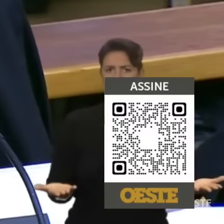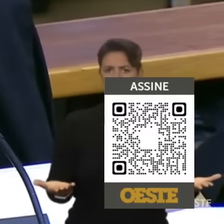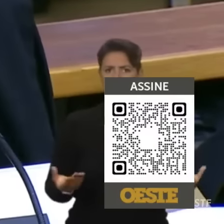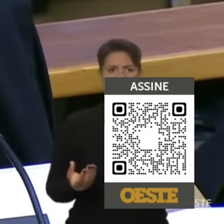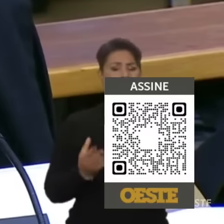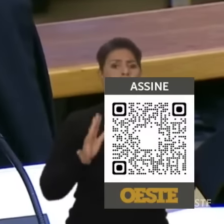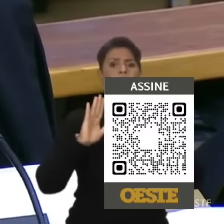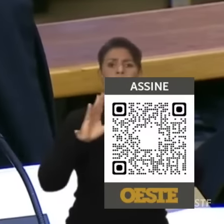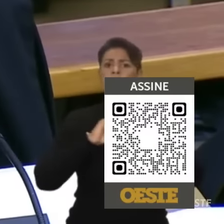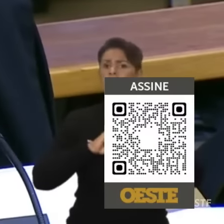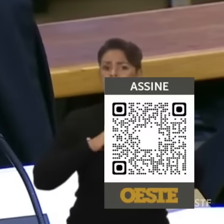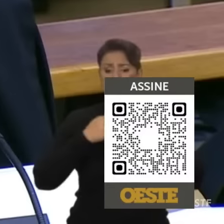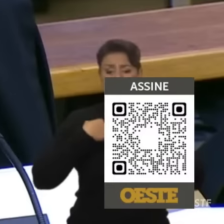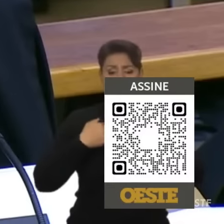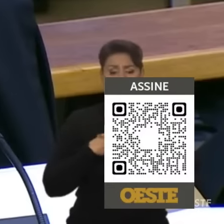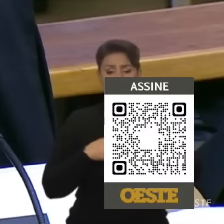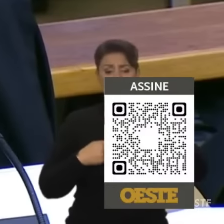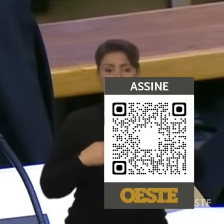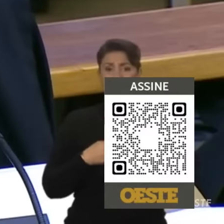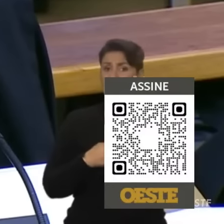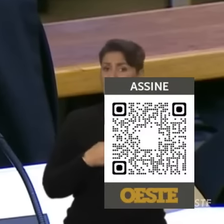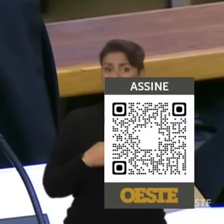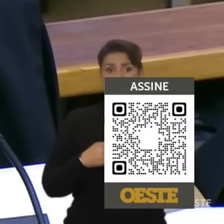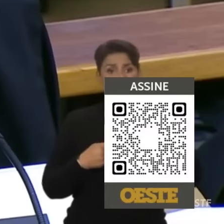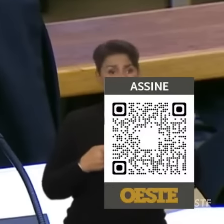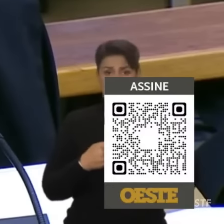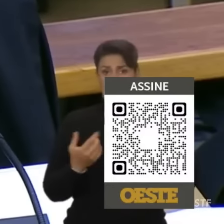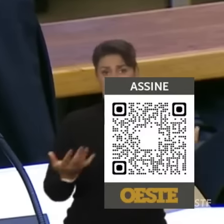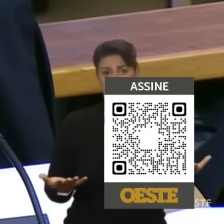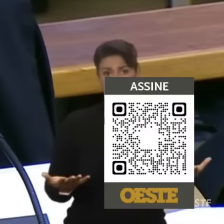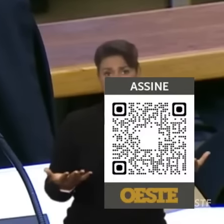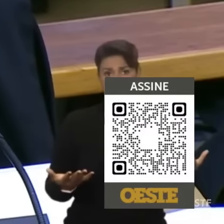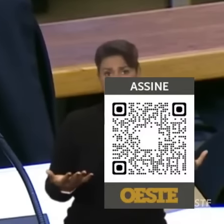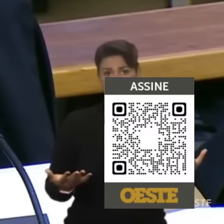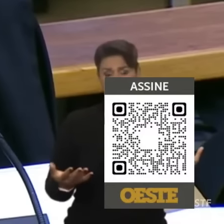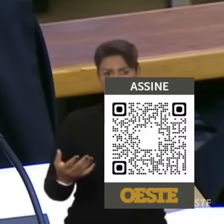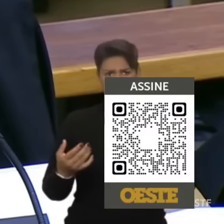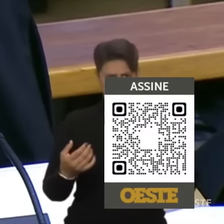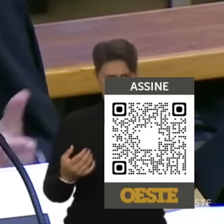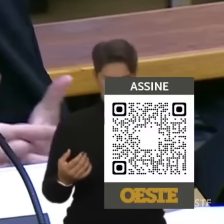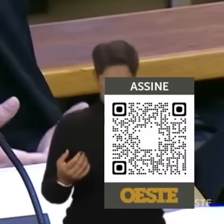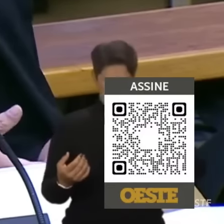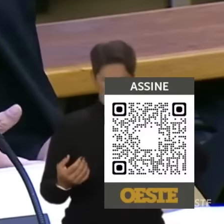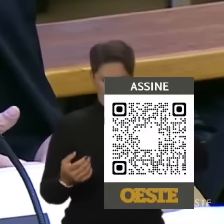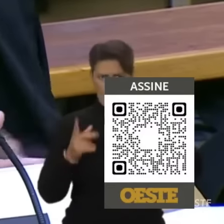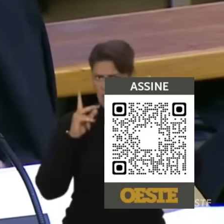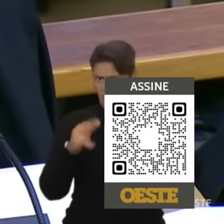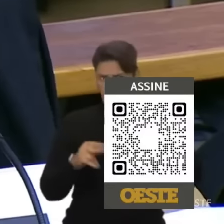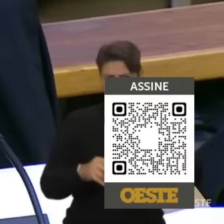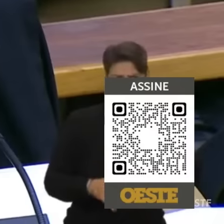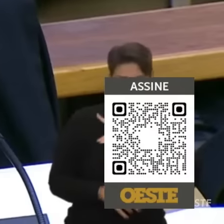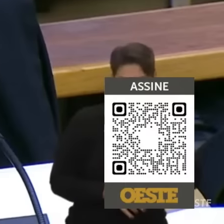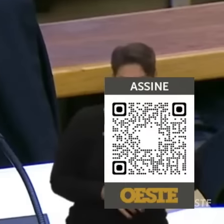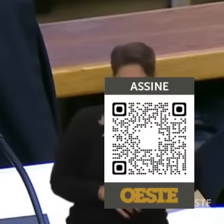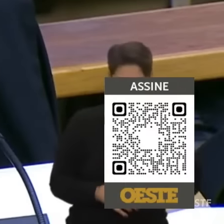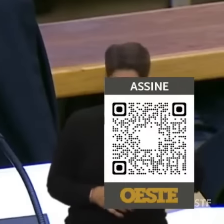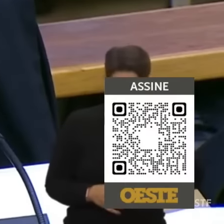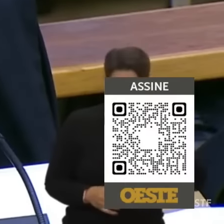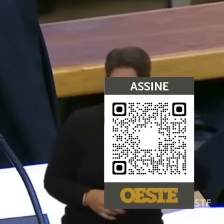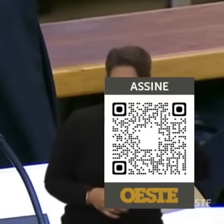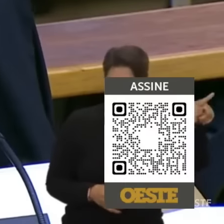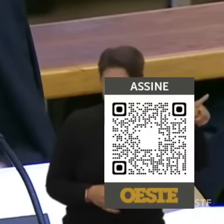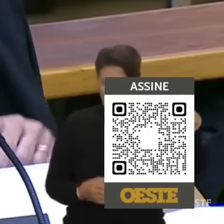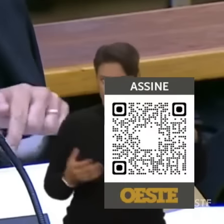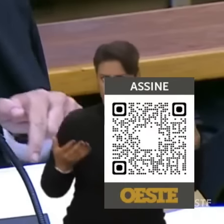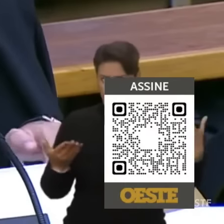Tribunal superor Eleitoral no Exercício do Poder de polícia eu tenho e eu tinha o poder